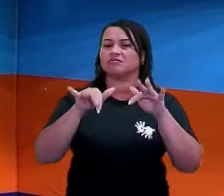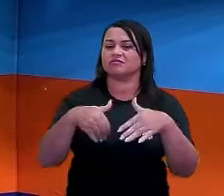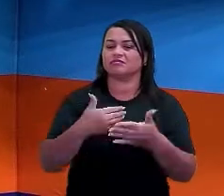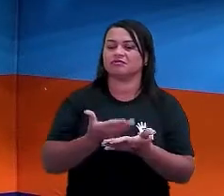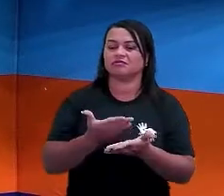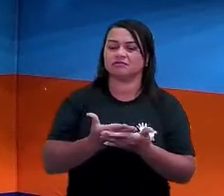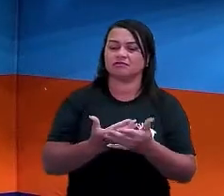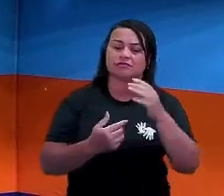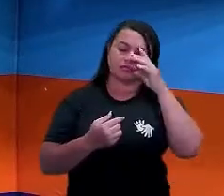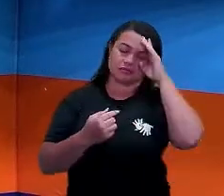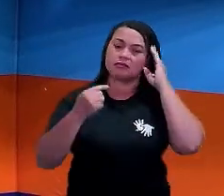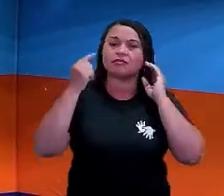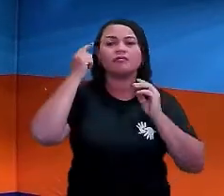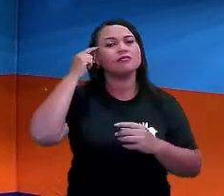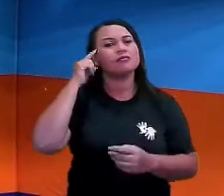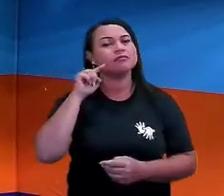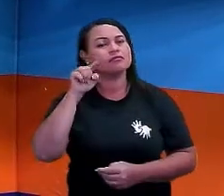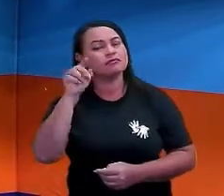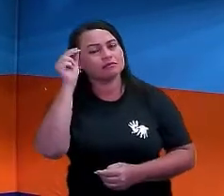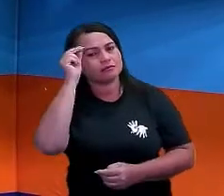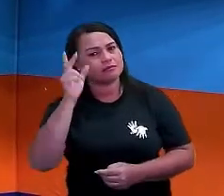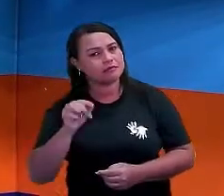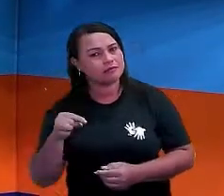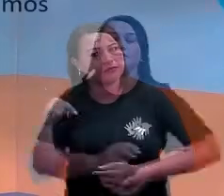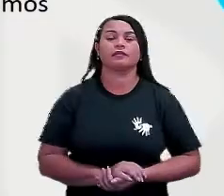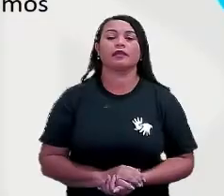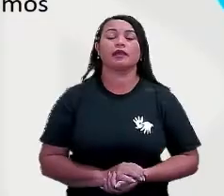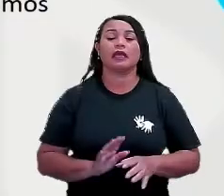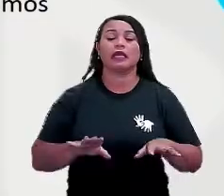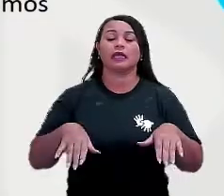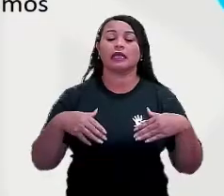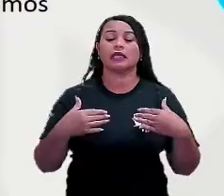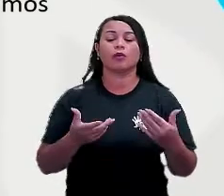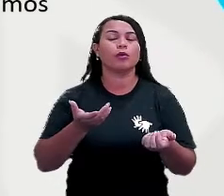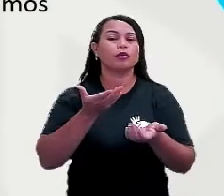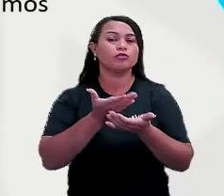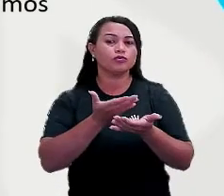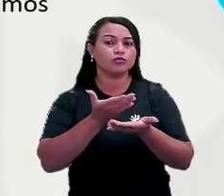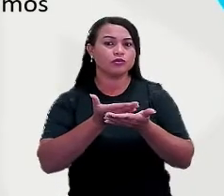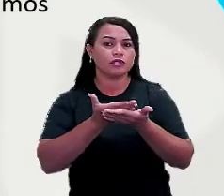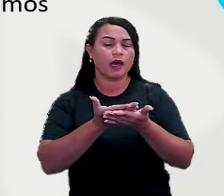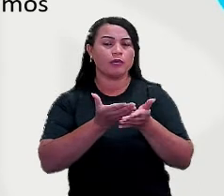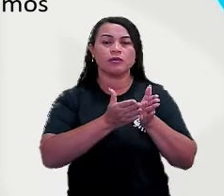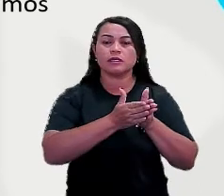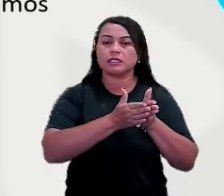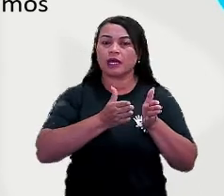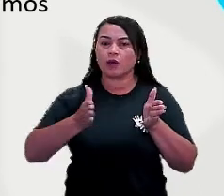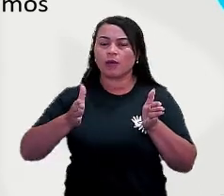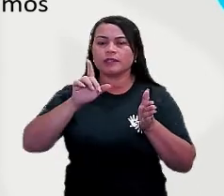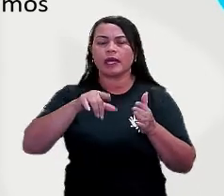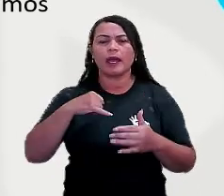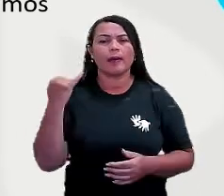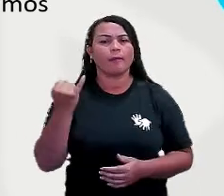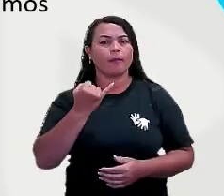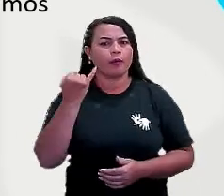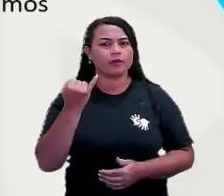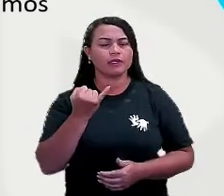aula, tá? Pensa daí e se liga aqui. Quando estudamos sequências, é importante